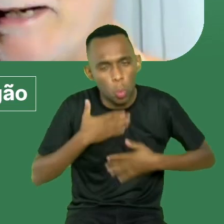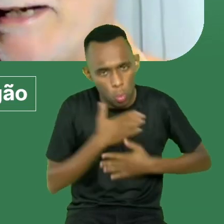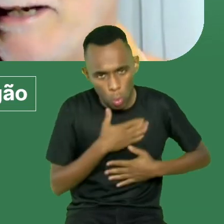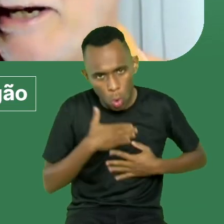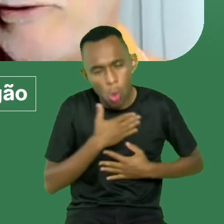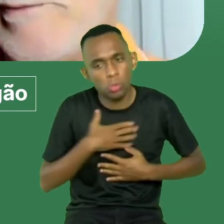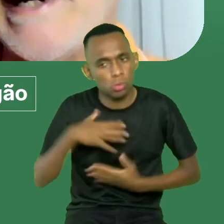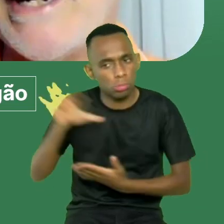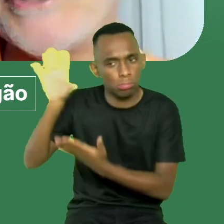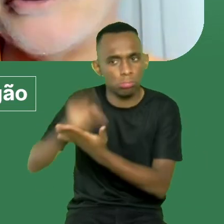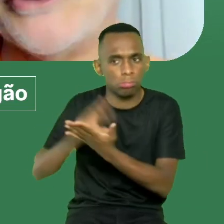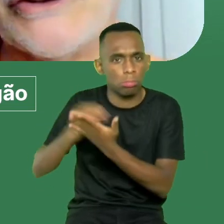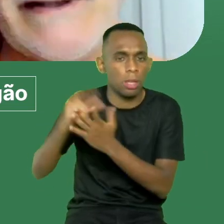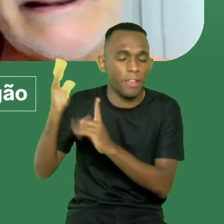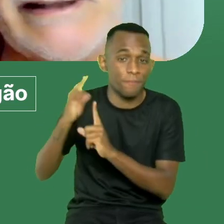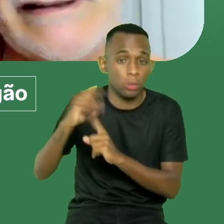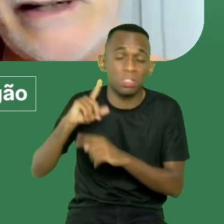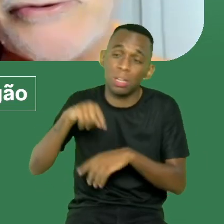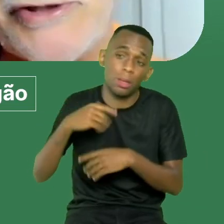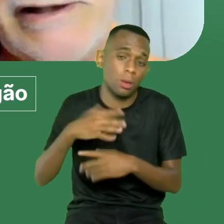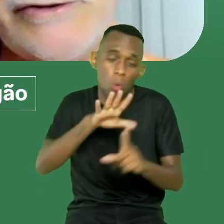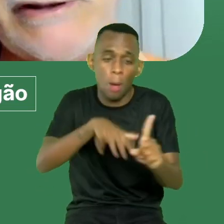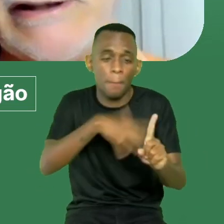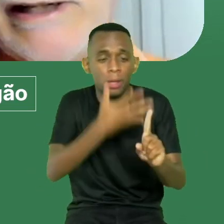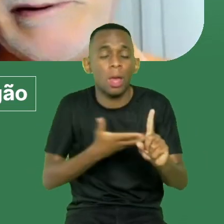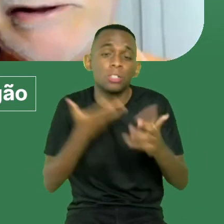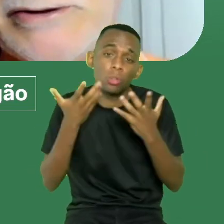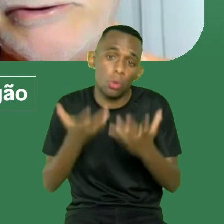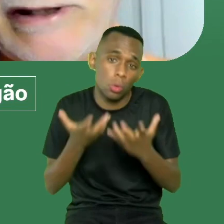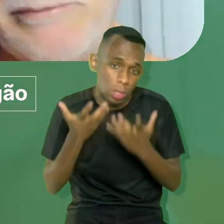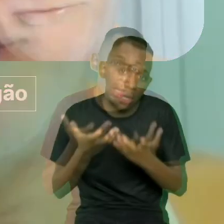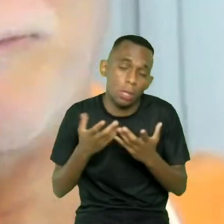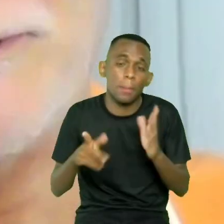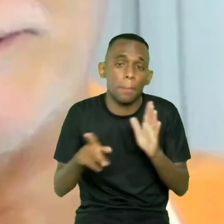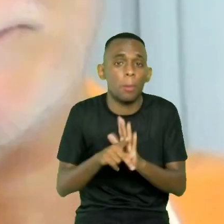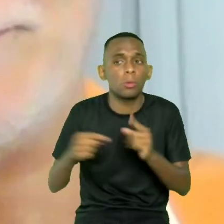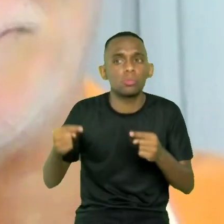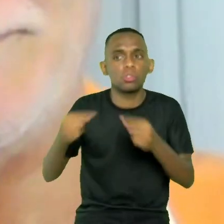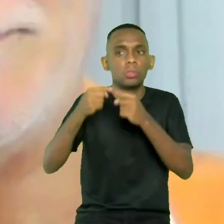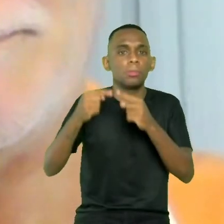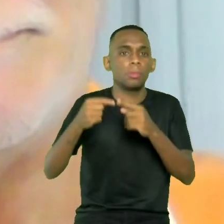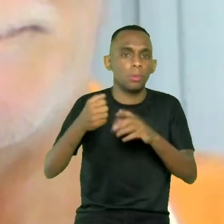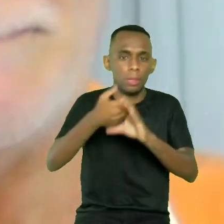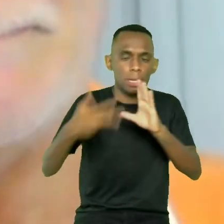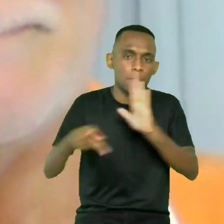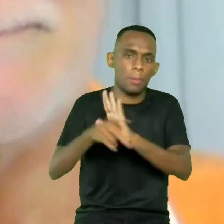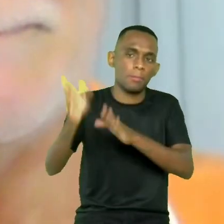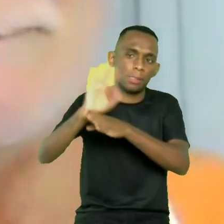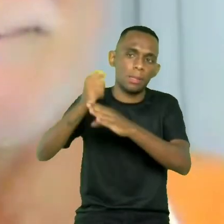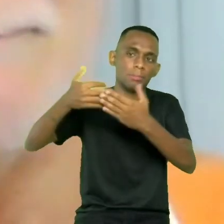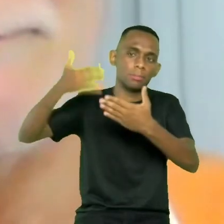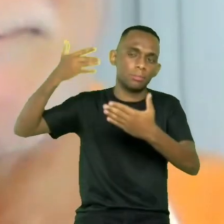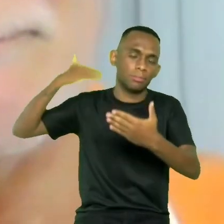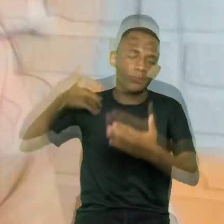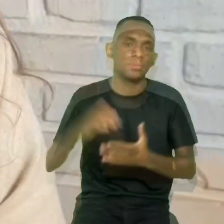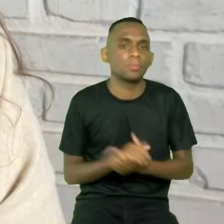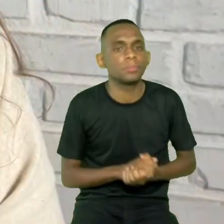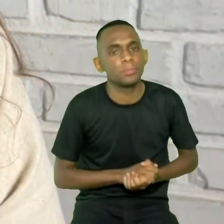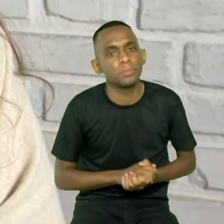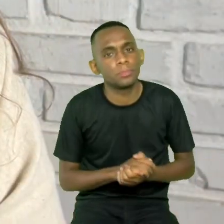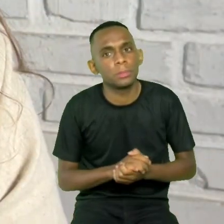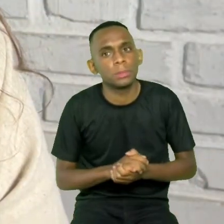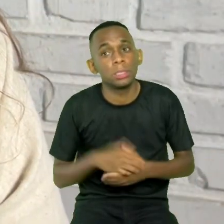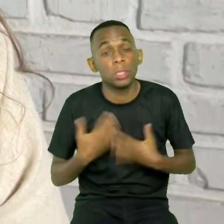Então, é uma homenagem que eu quis fazer a um gênero de cinema que eu sempre falo. nesse gênero de